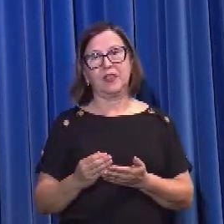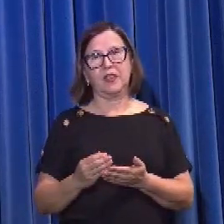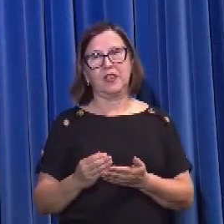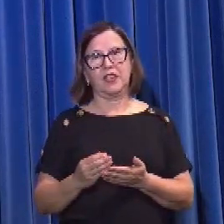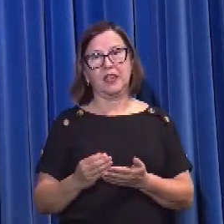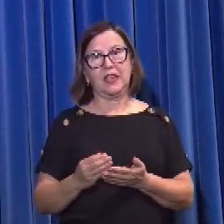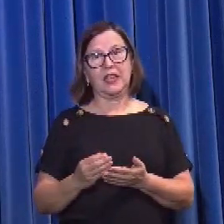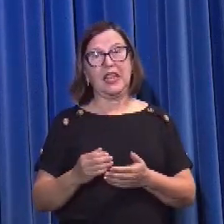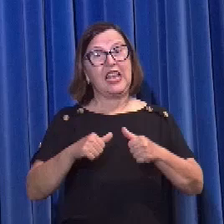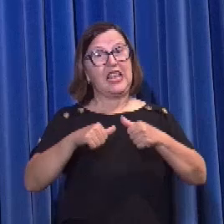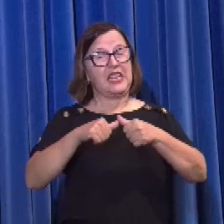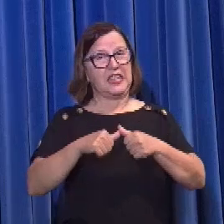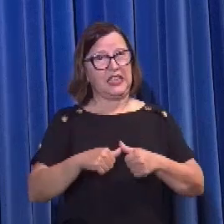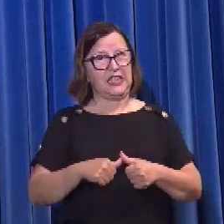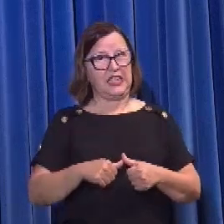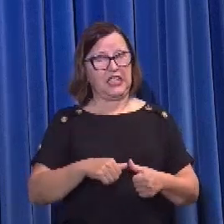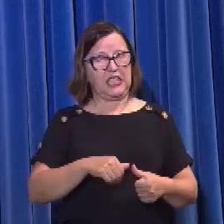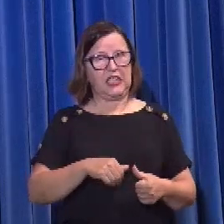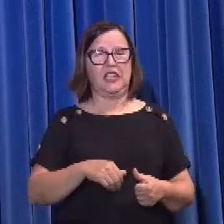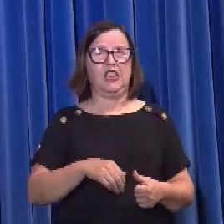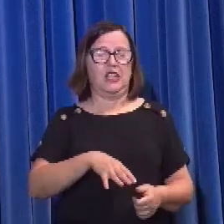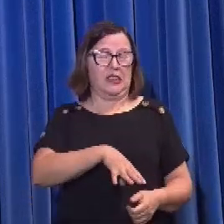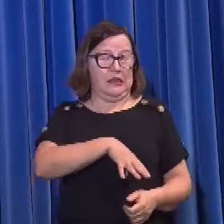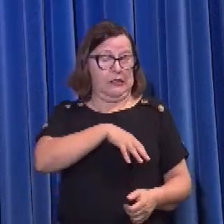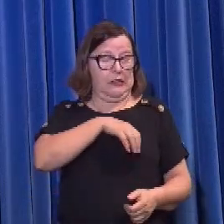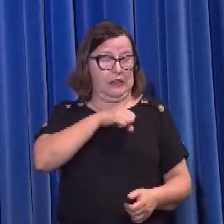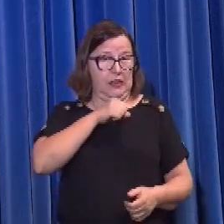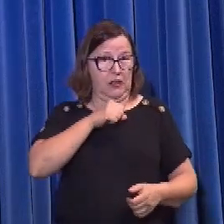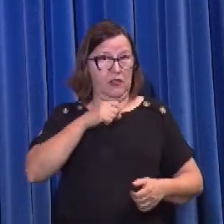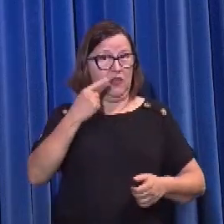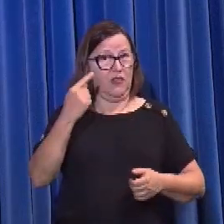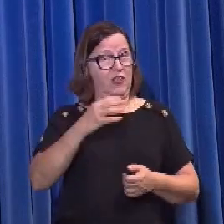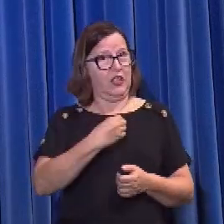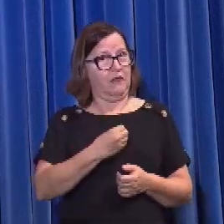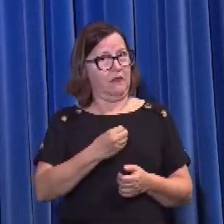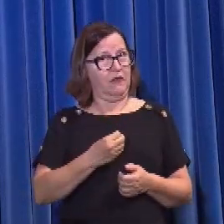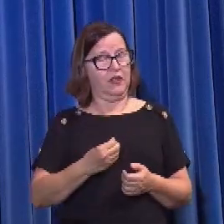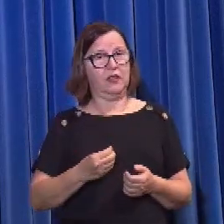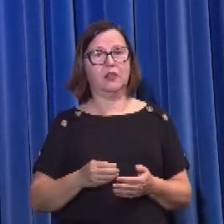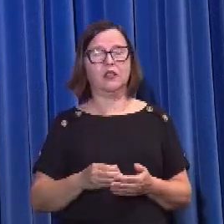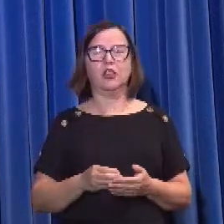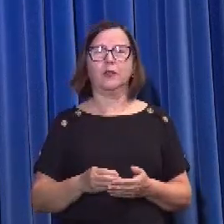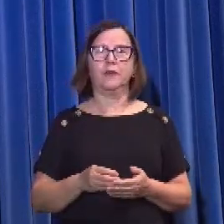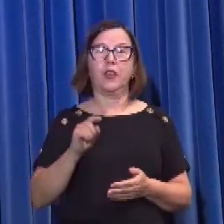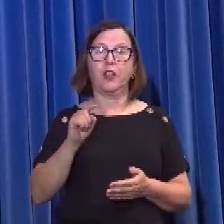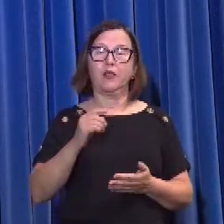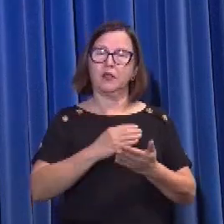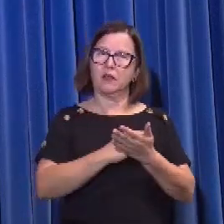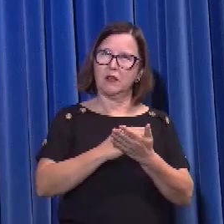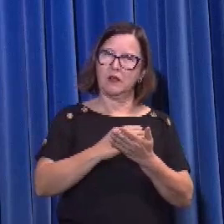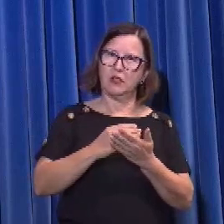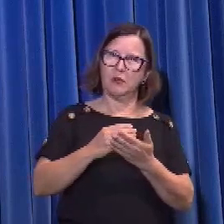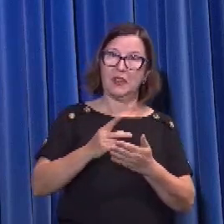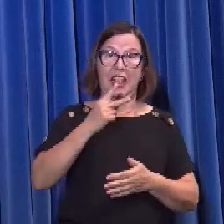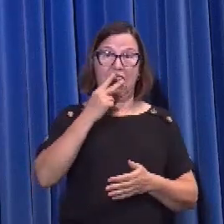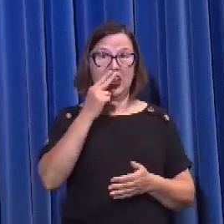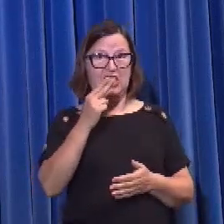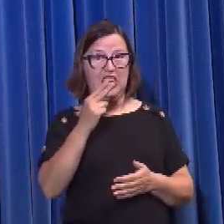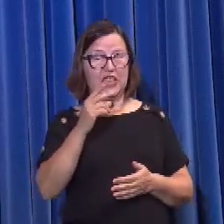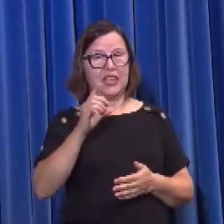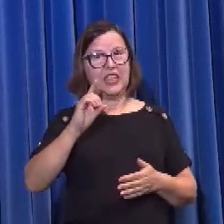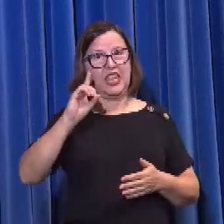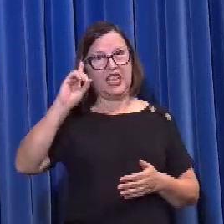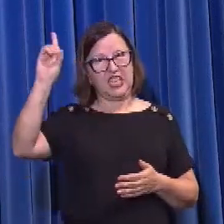tomar conta de você. Você começa a ficar uma pessoa rancorosa. Você começa a achar que Deus